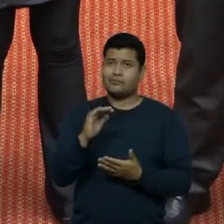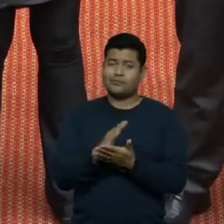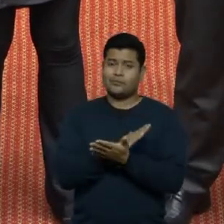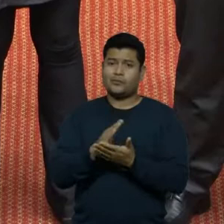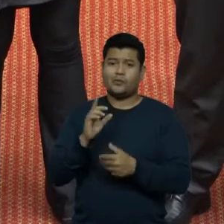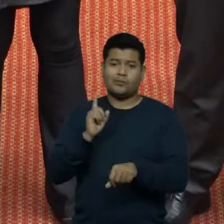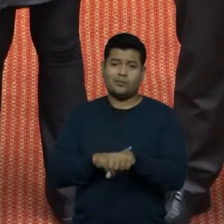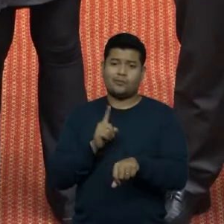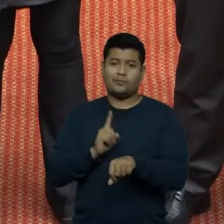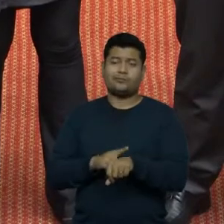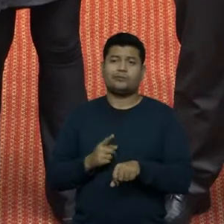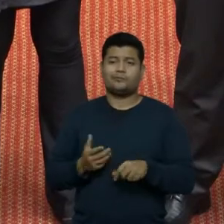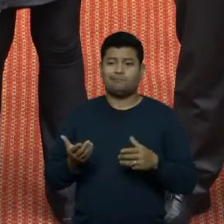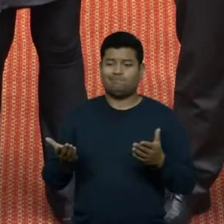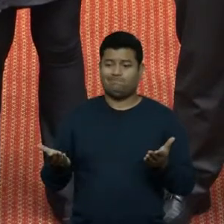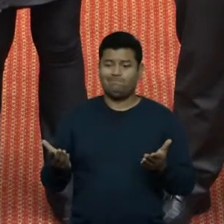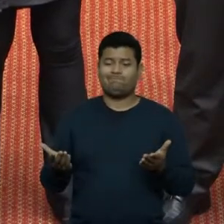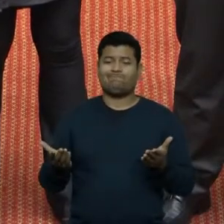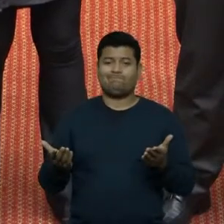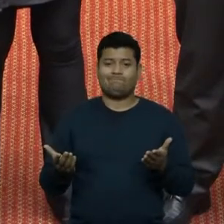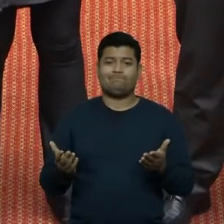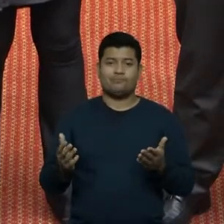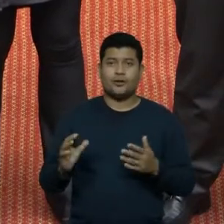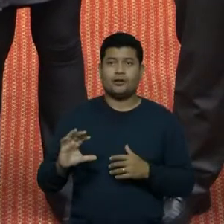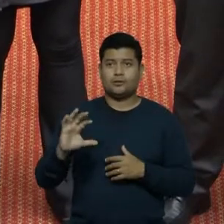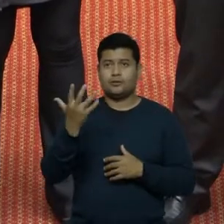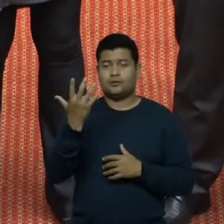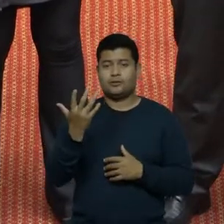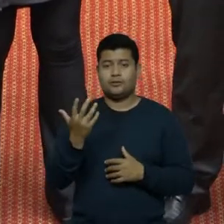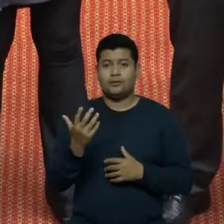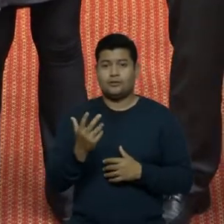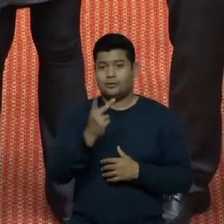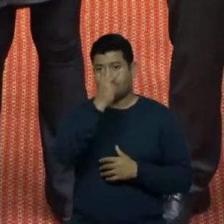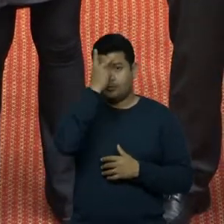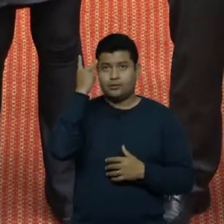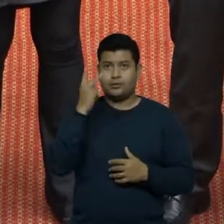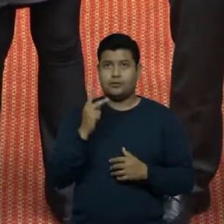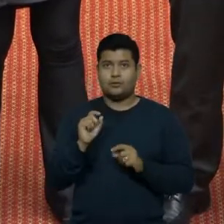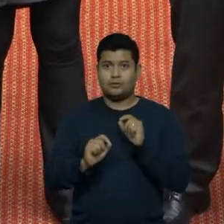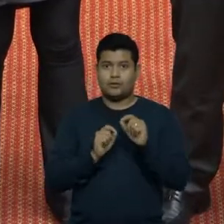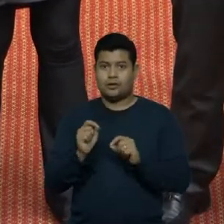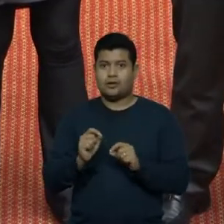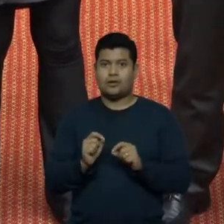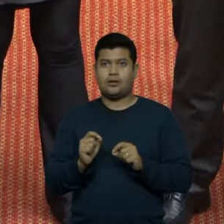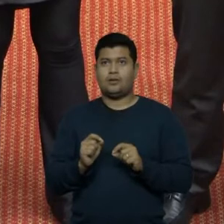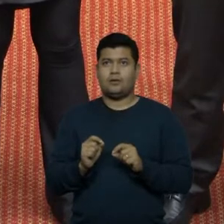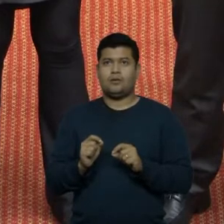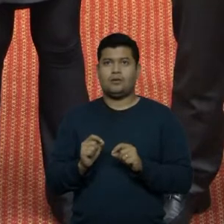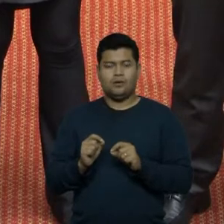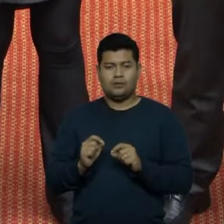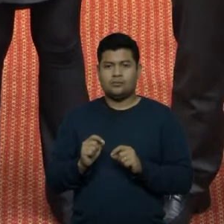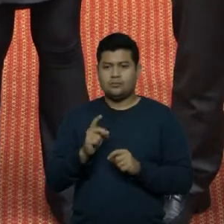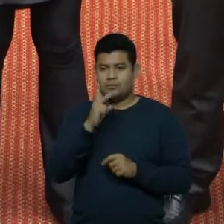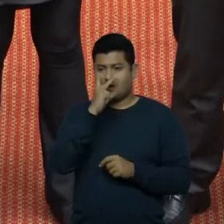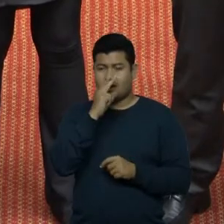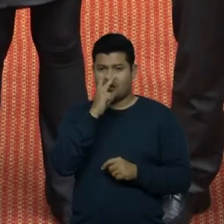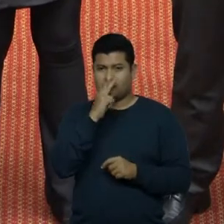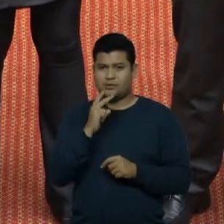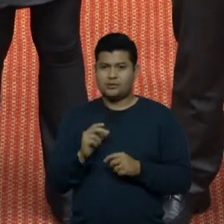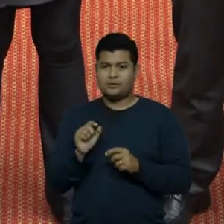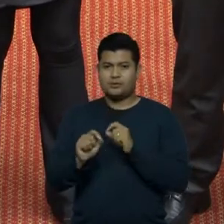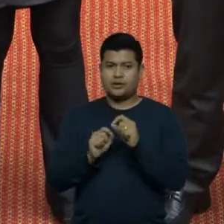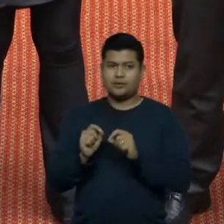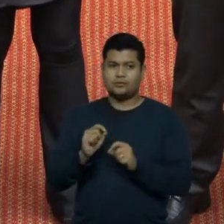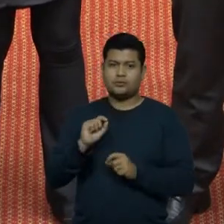alguns momentos Presidente isso me chateia muito as pessoas usam ferramentas baixa jogo sujos aqui